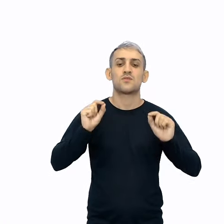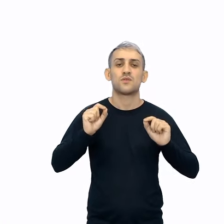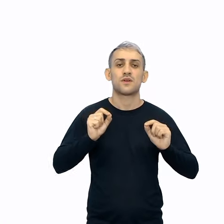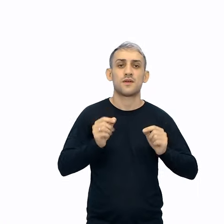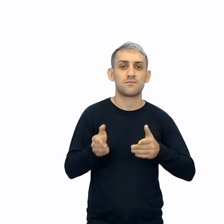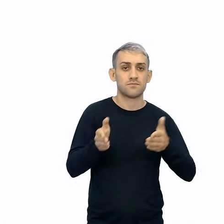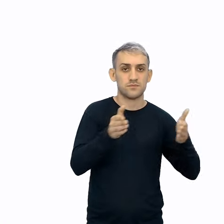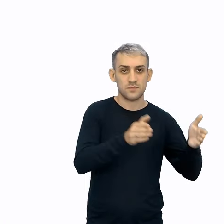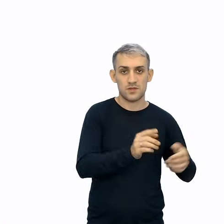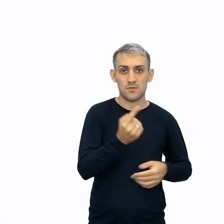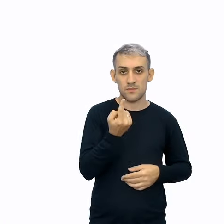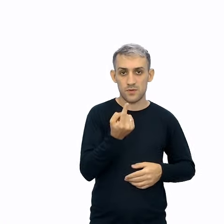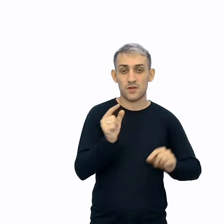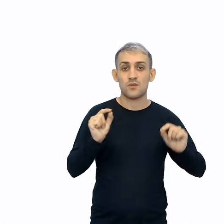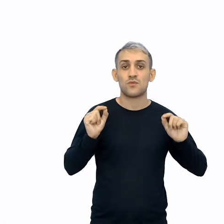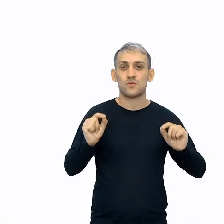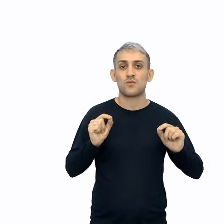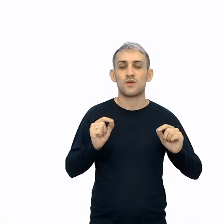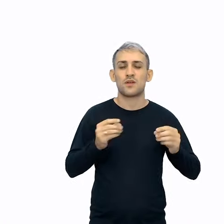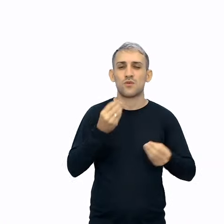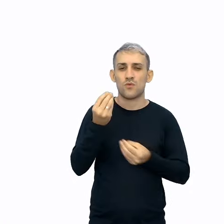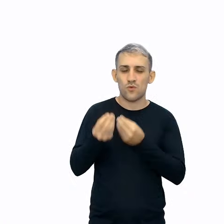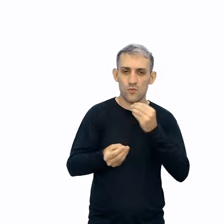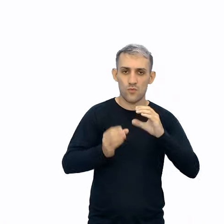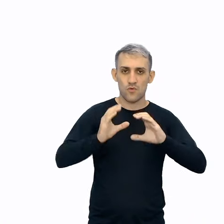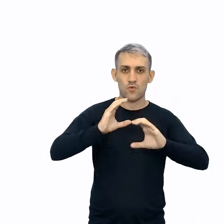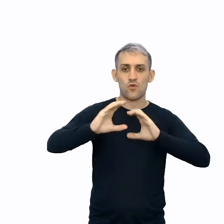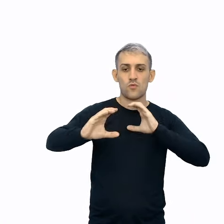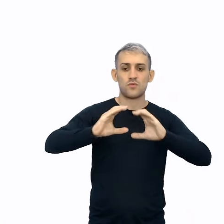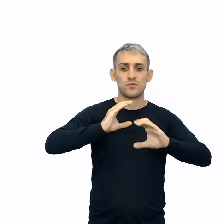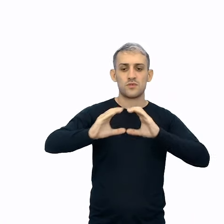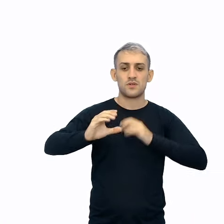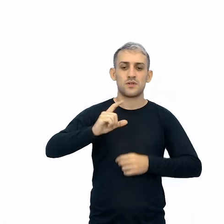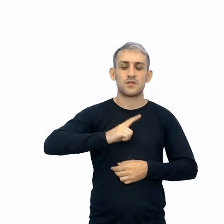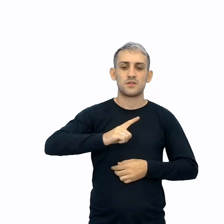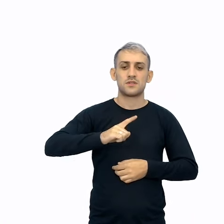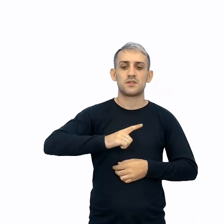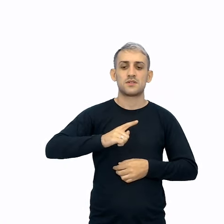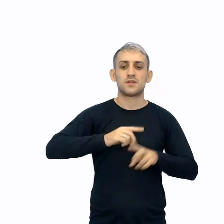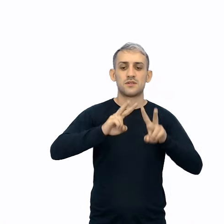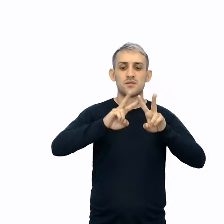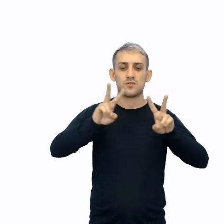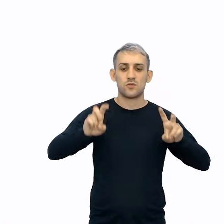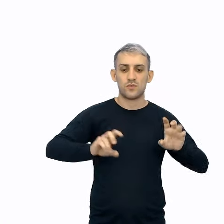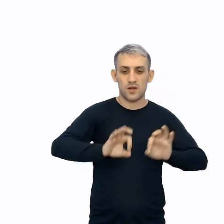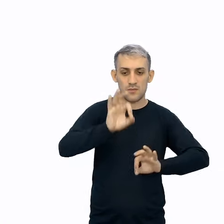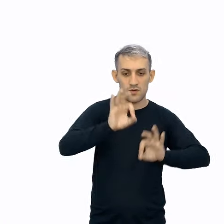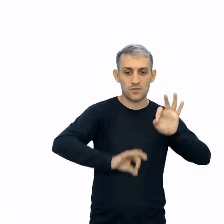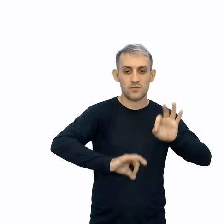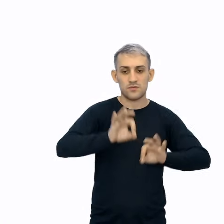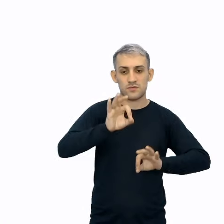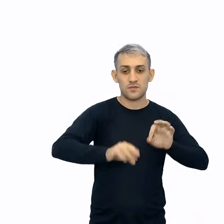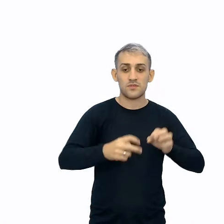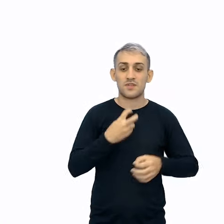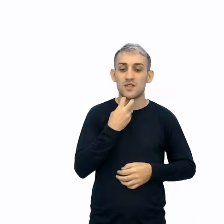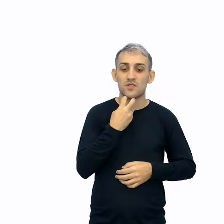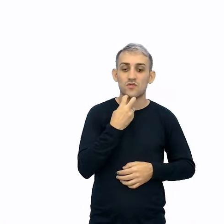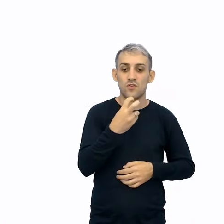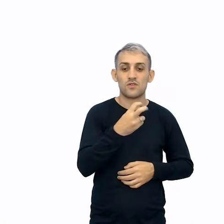momento a situação de comunicação que trata da questão da organização das vozes desses